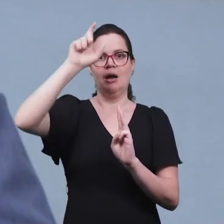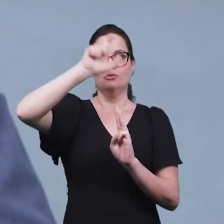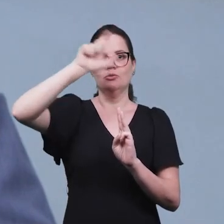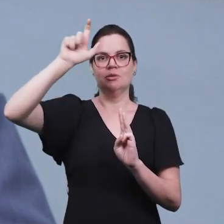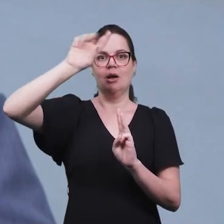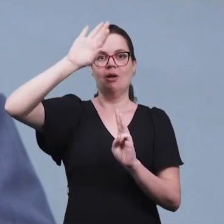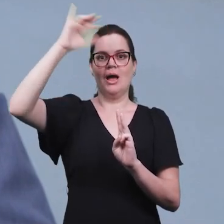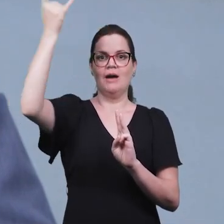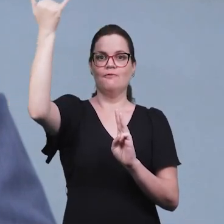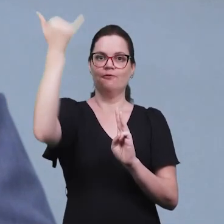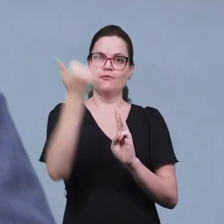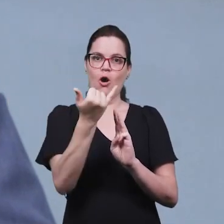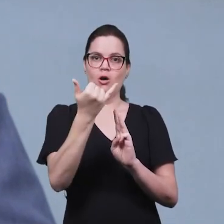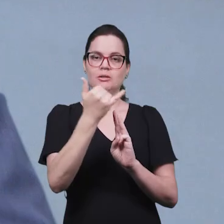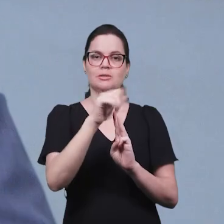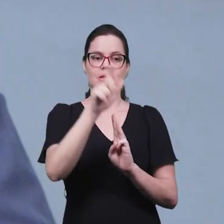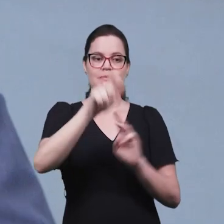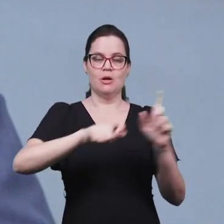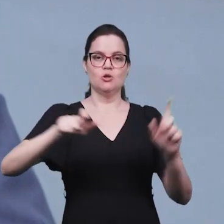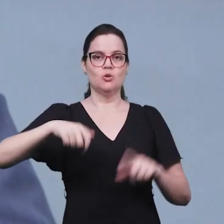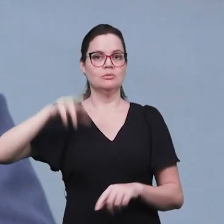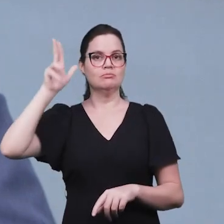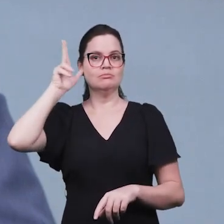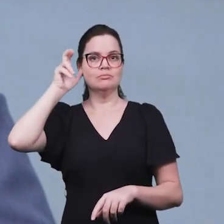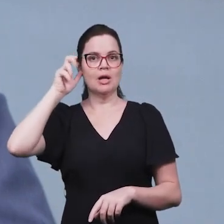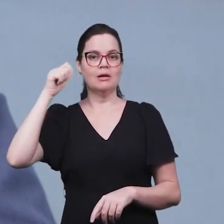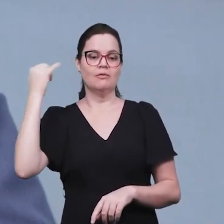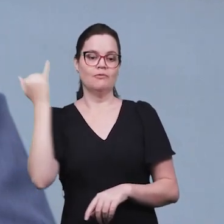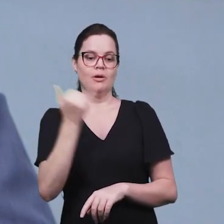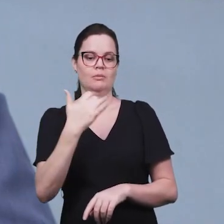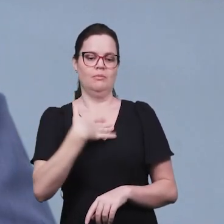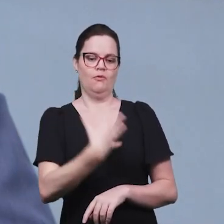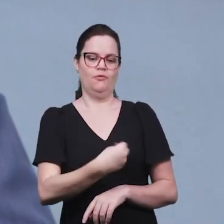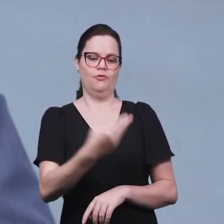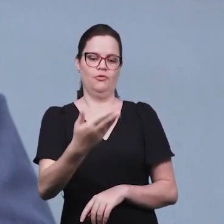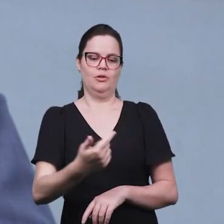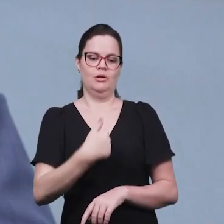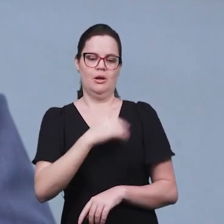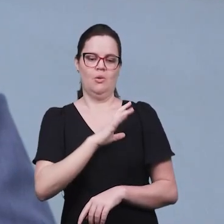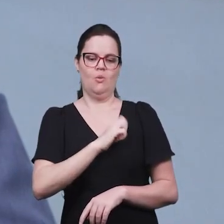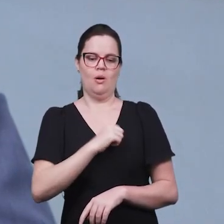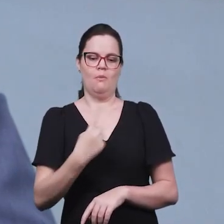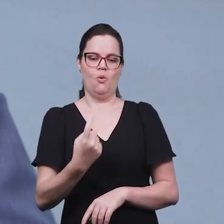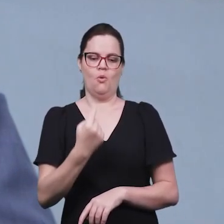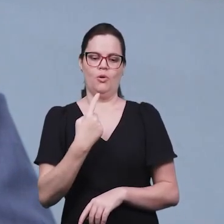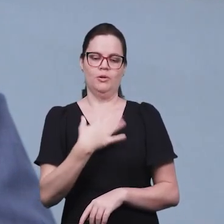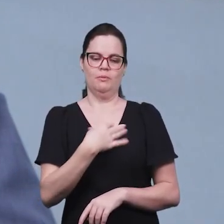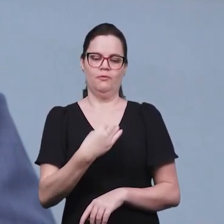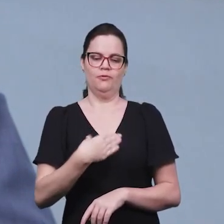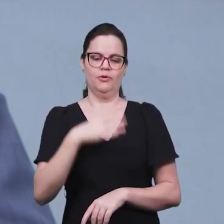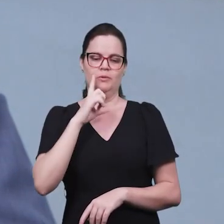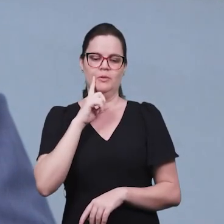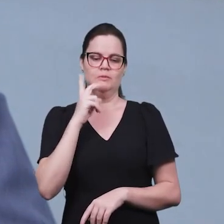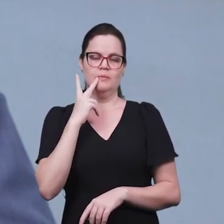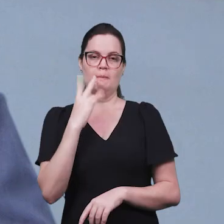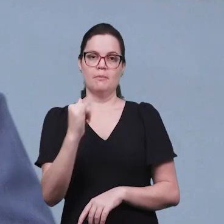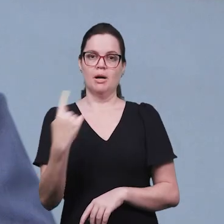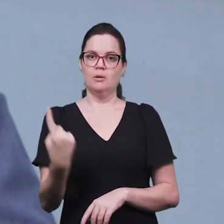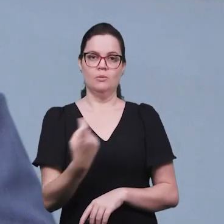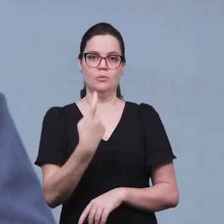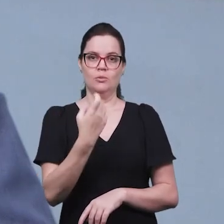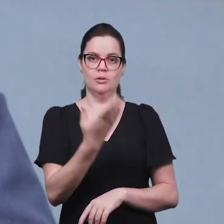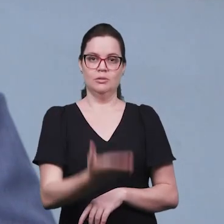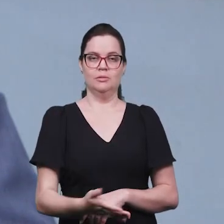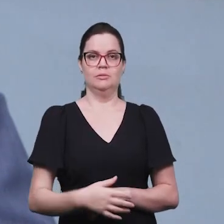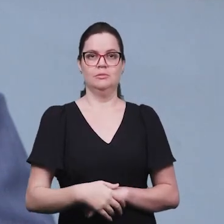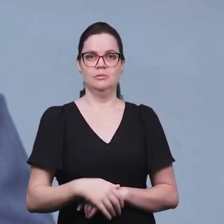voz nos ares se fez ouvir: meu filho amado, o unigênito do Pai, um amor